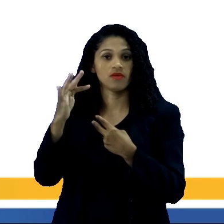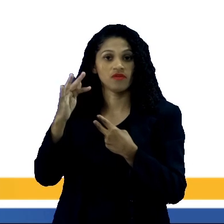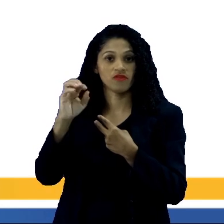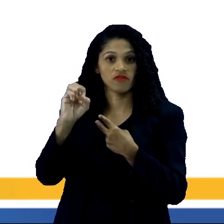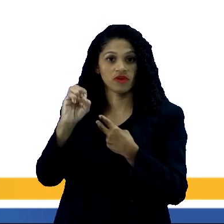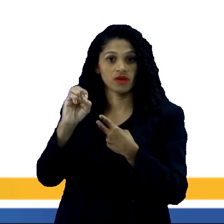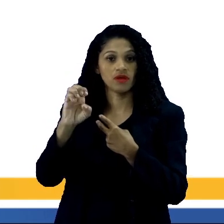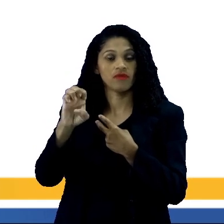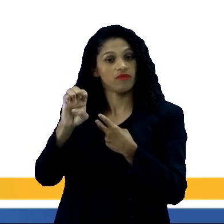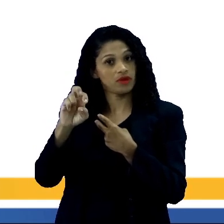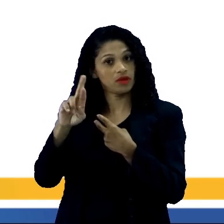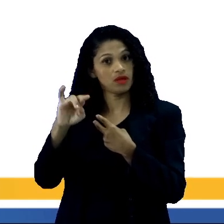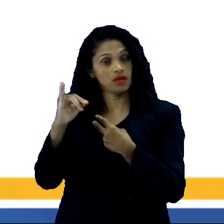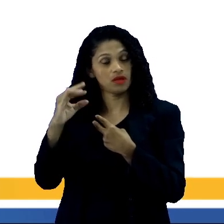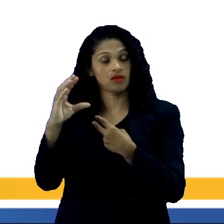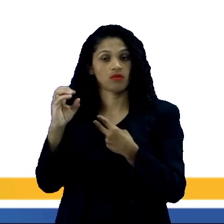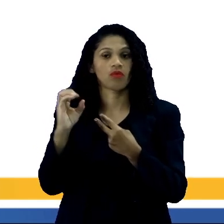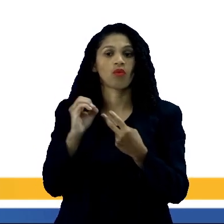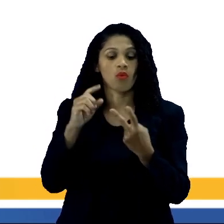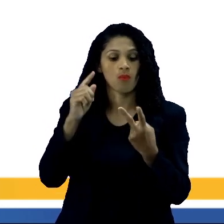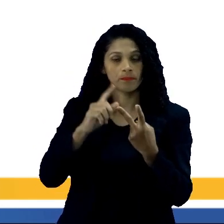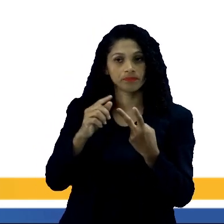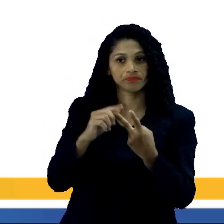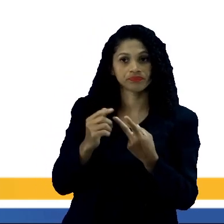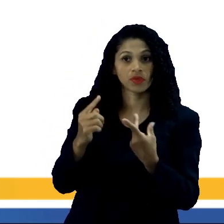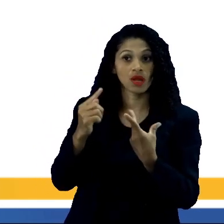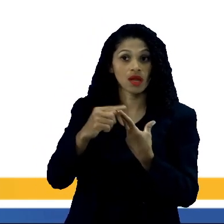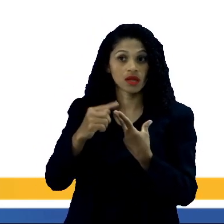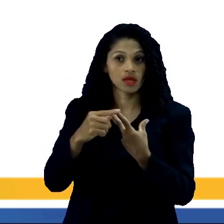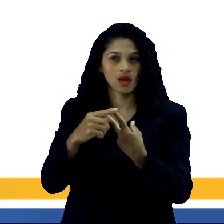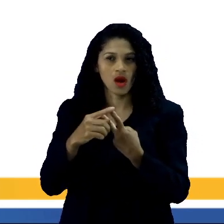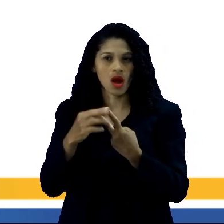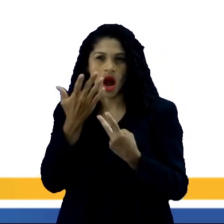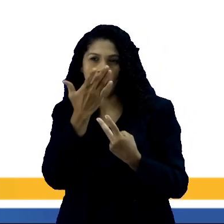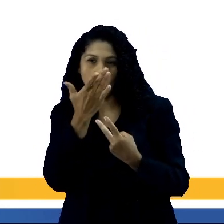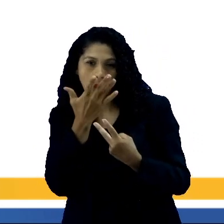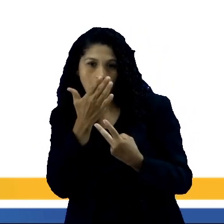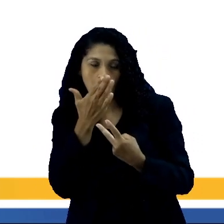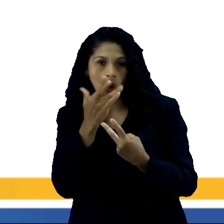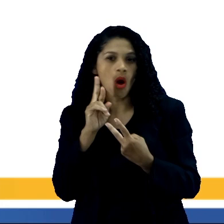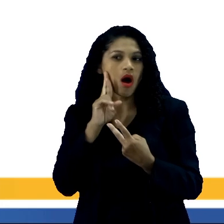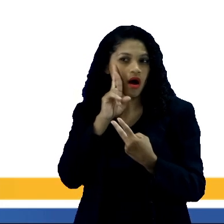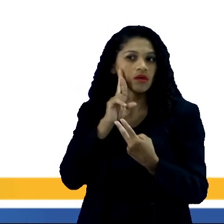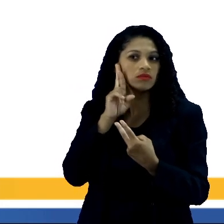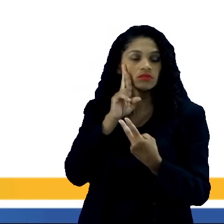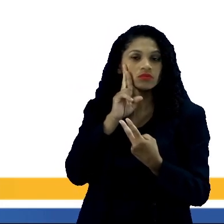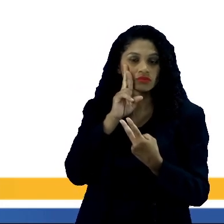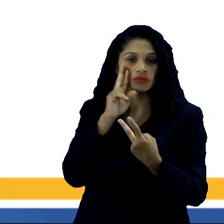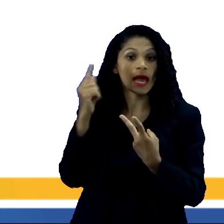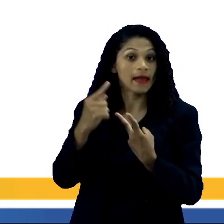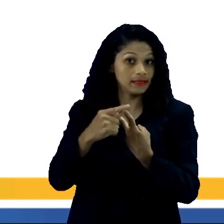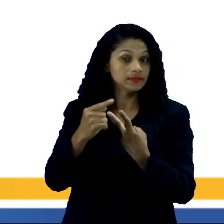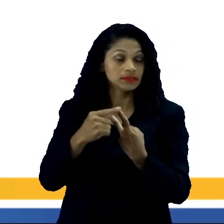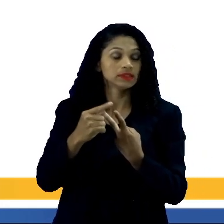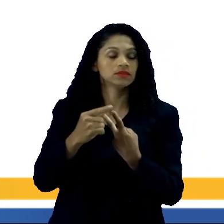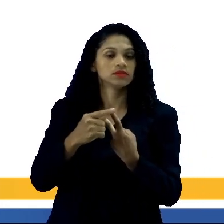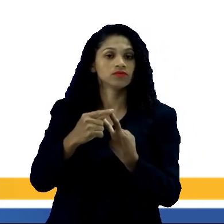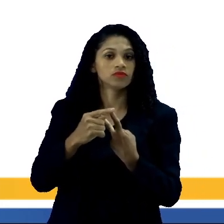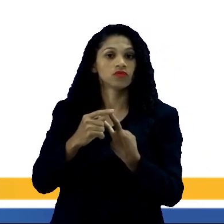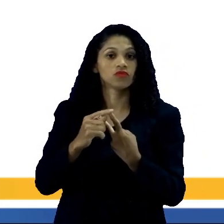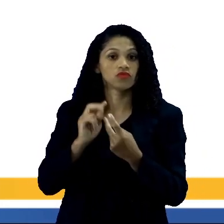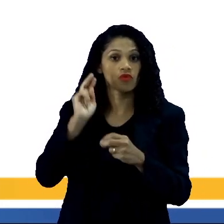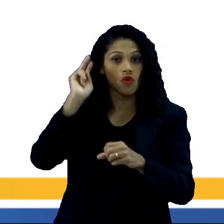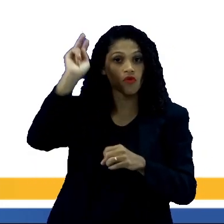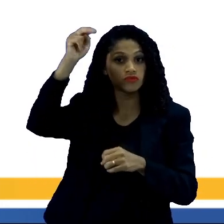aí na imagem, esse que está destacado aí mais para o rosa é o nosso sistema nervoso central. Ele é formado